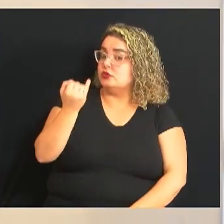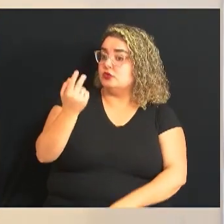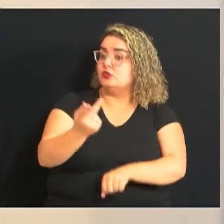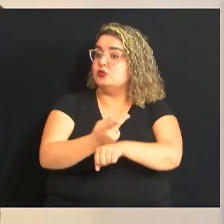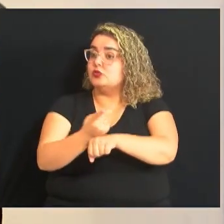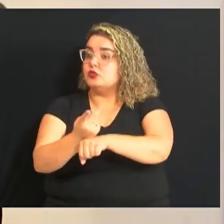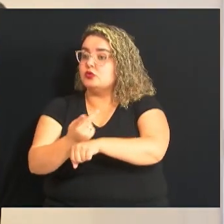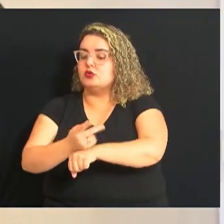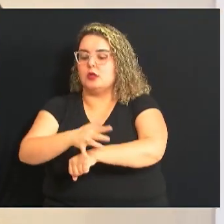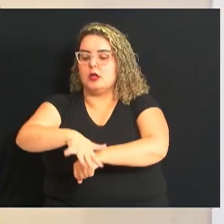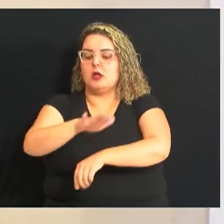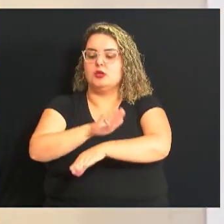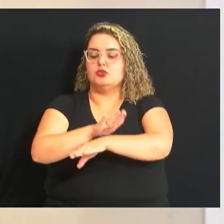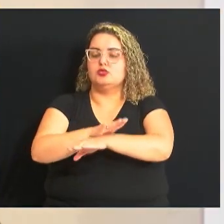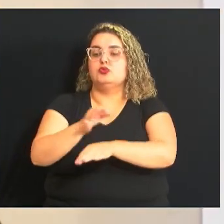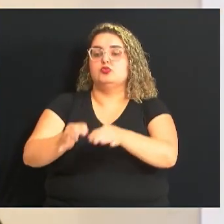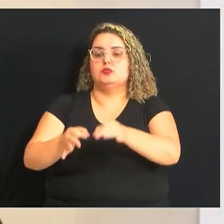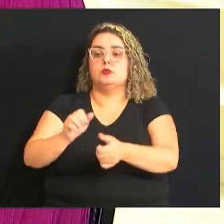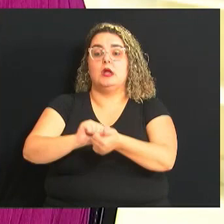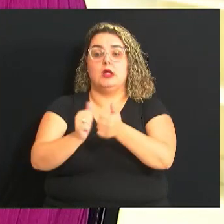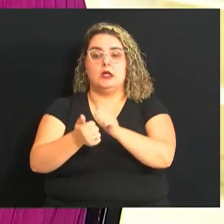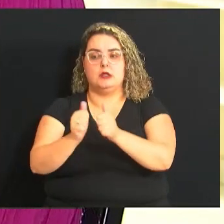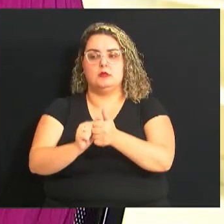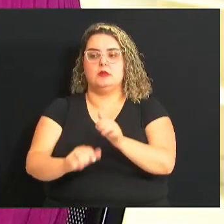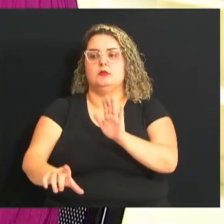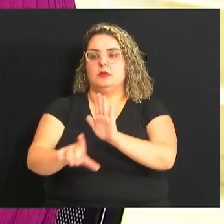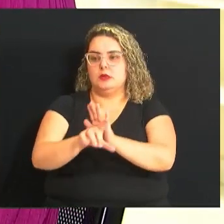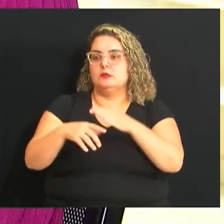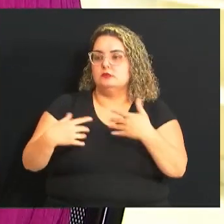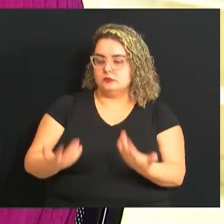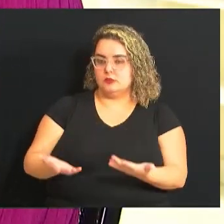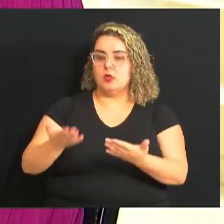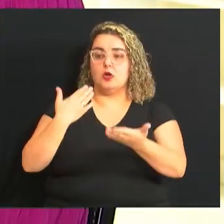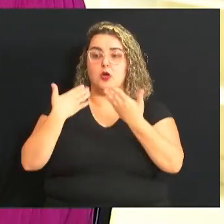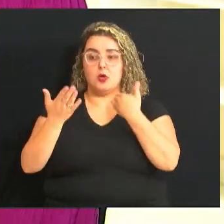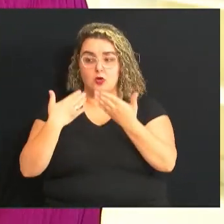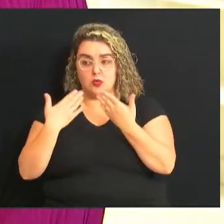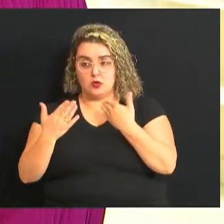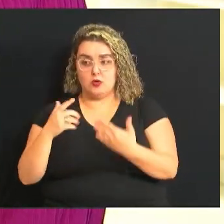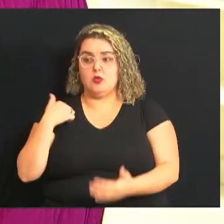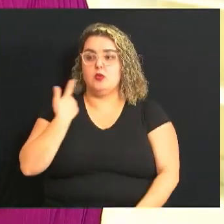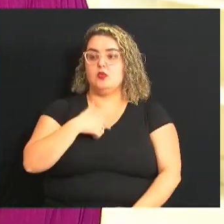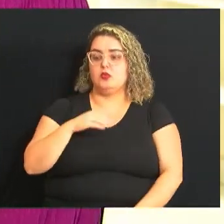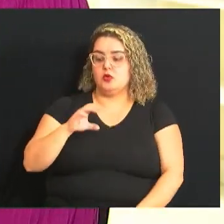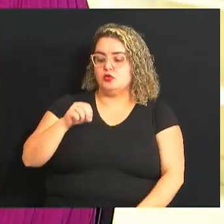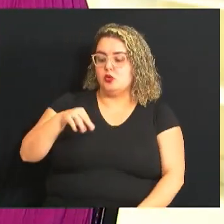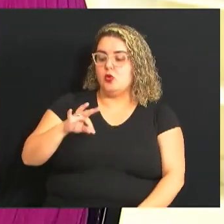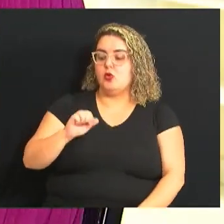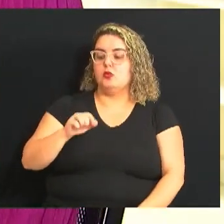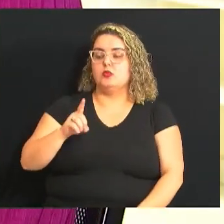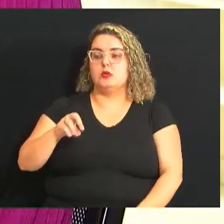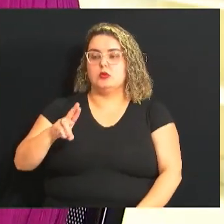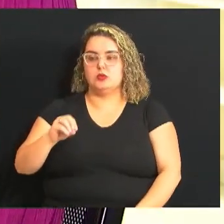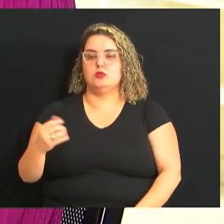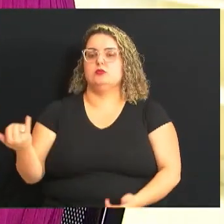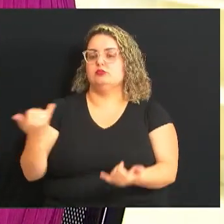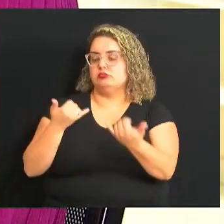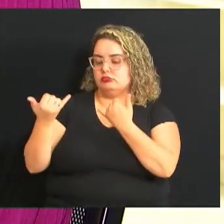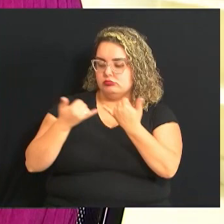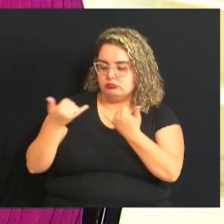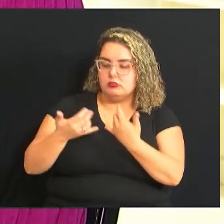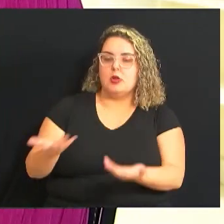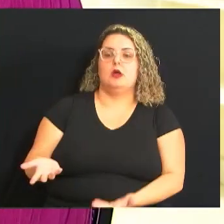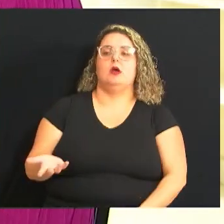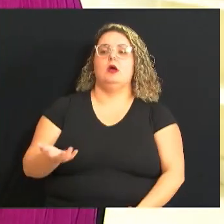jurídica para os enquadramentos legais a gente conversou bastante com o nosso contador né que nos informou que então uma vez